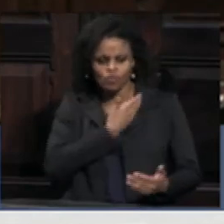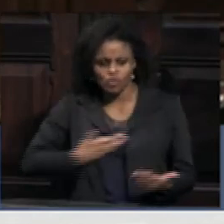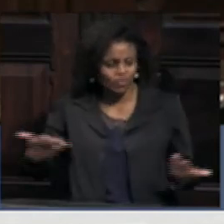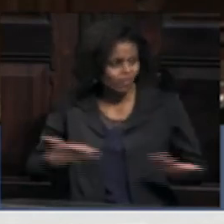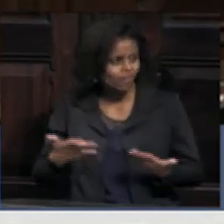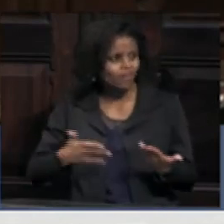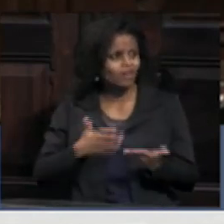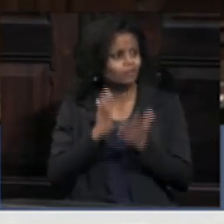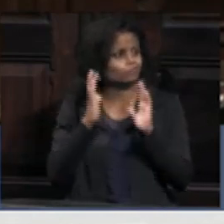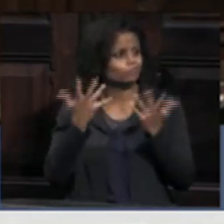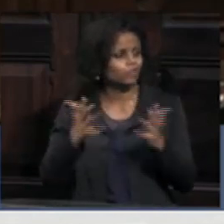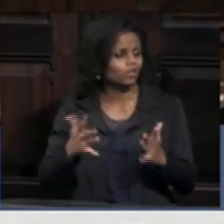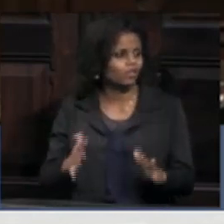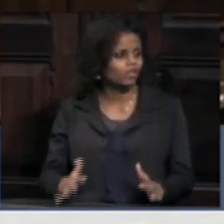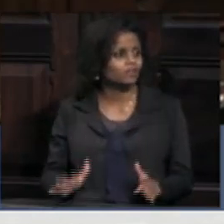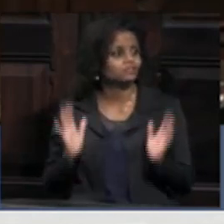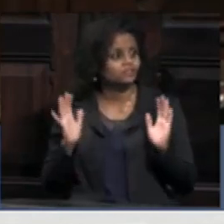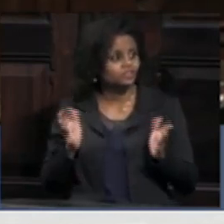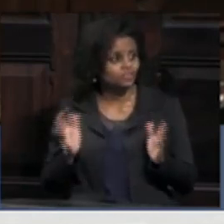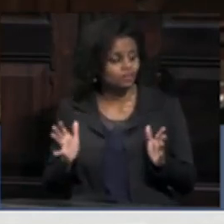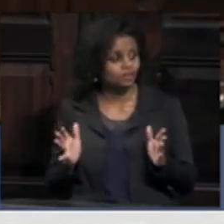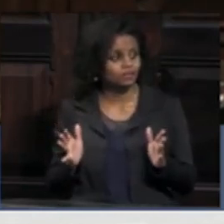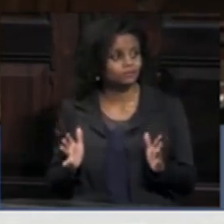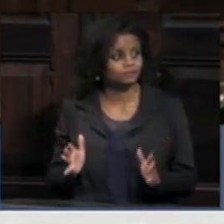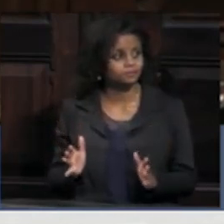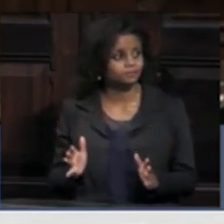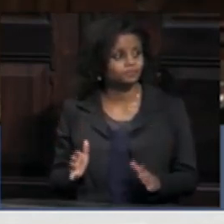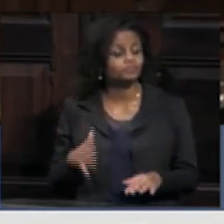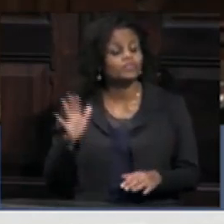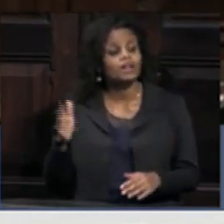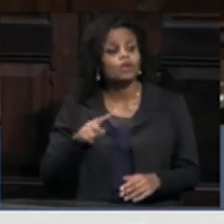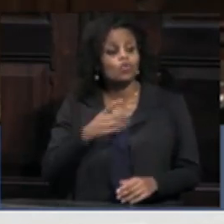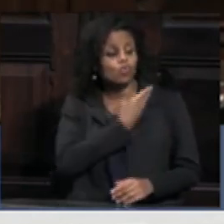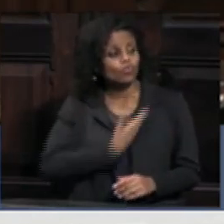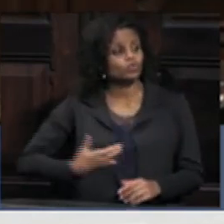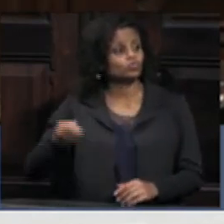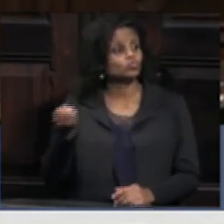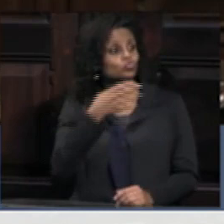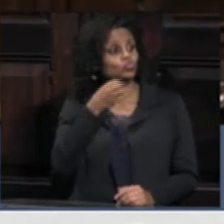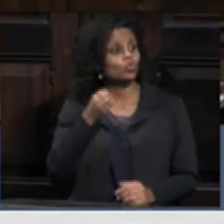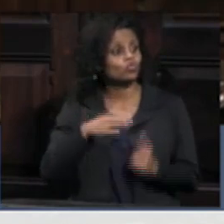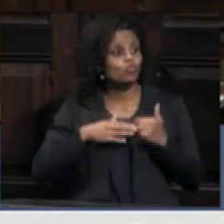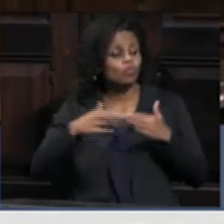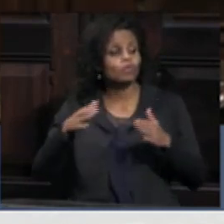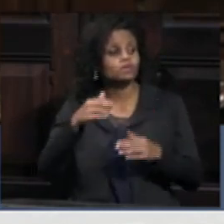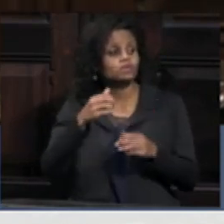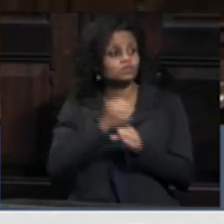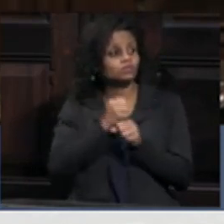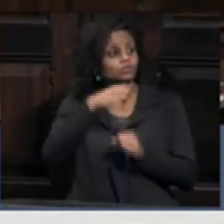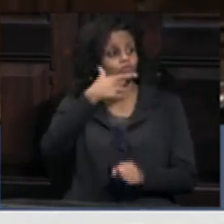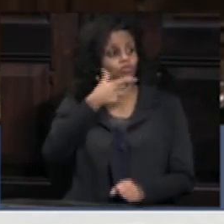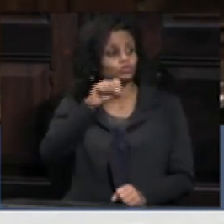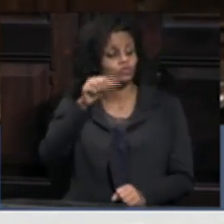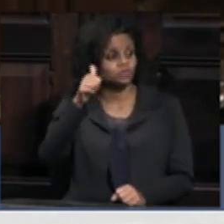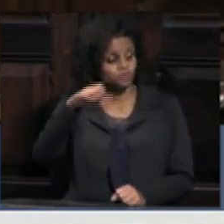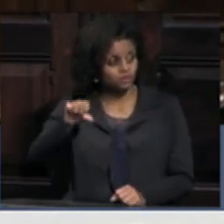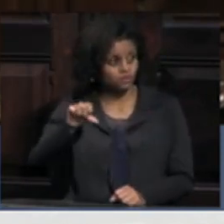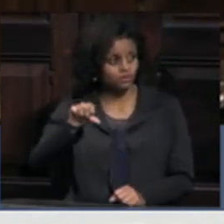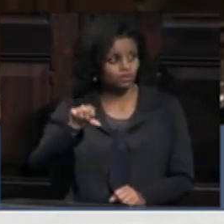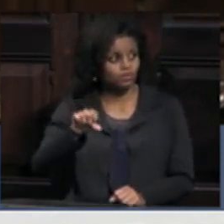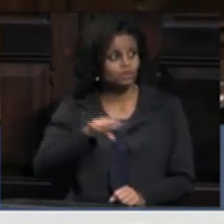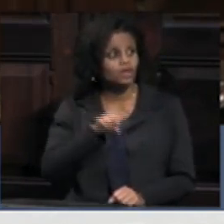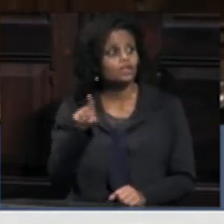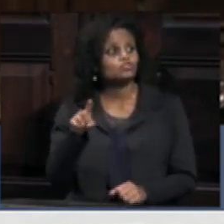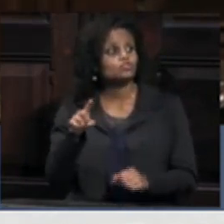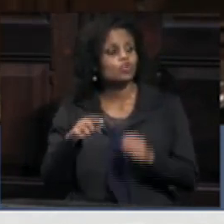mais base de sustentação, e o governo eleito, que ainda não tem base de sustentação, estão com esta posição